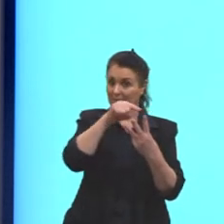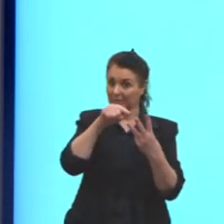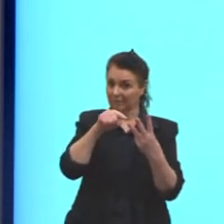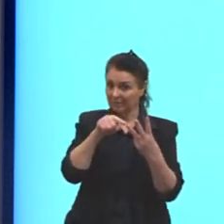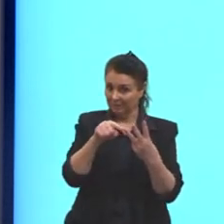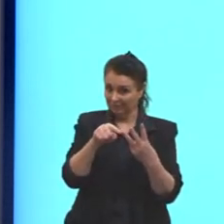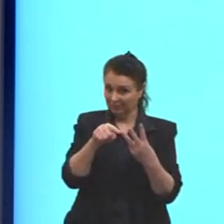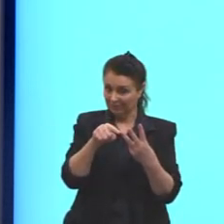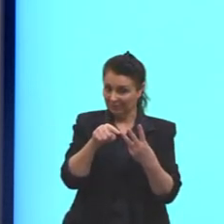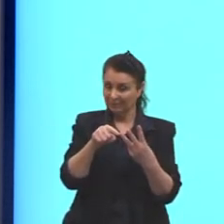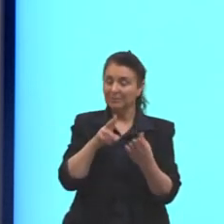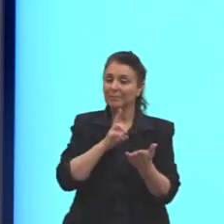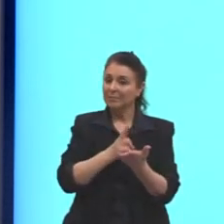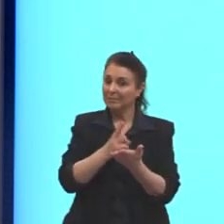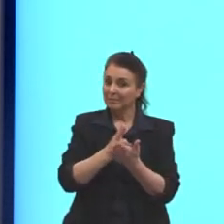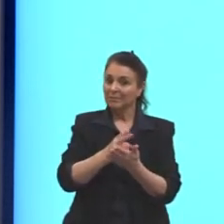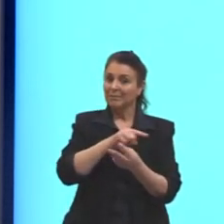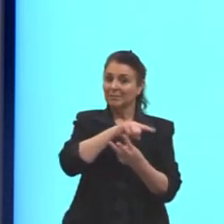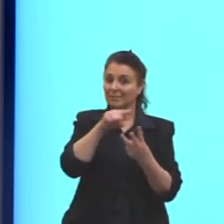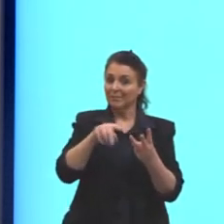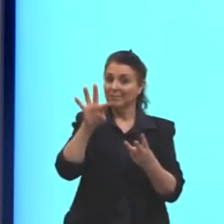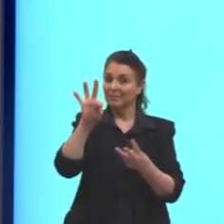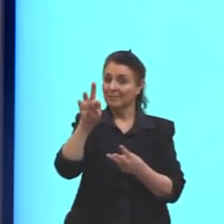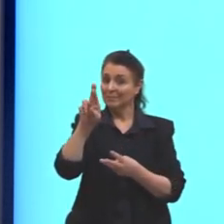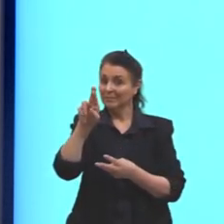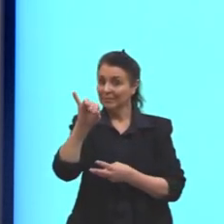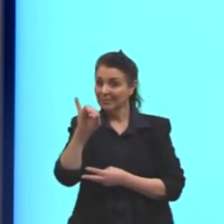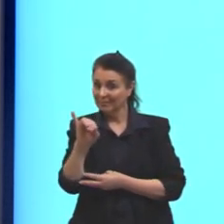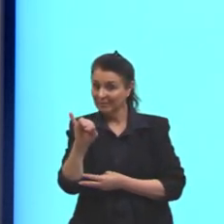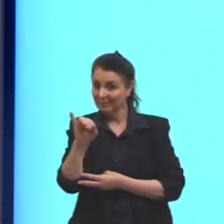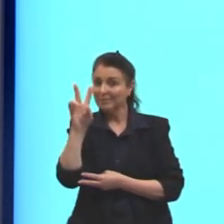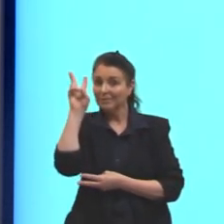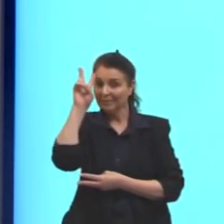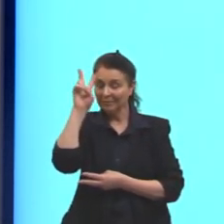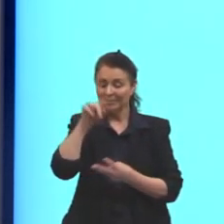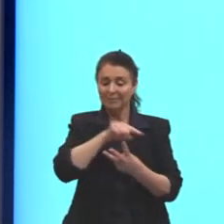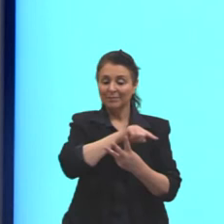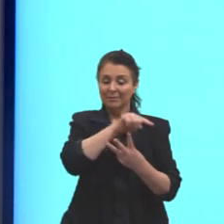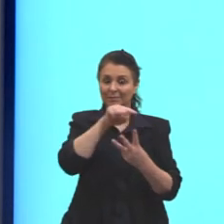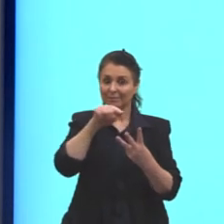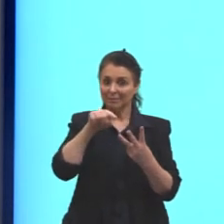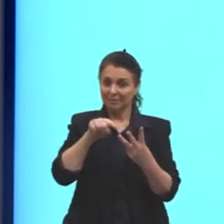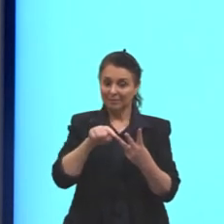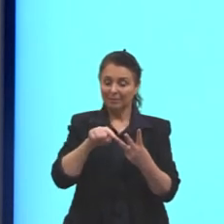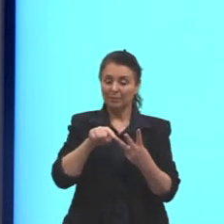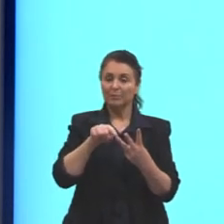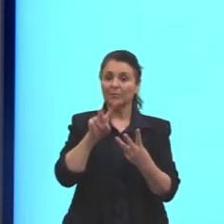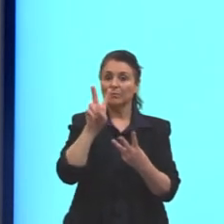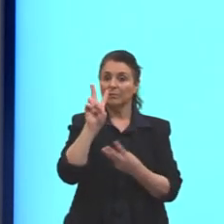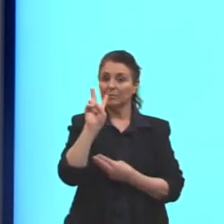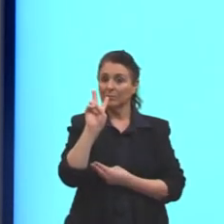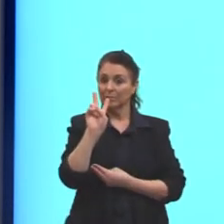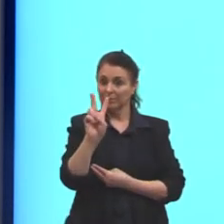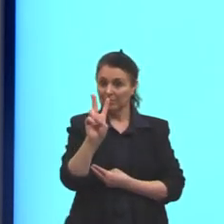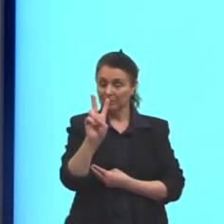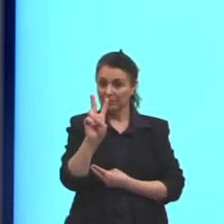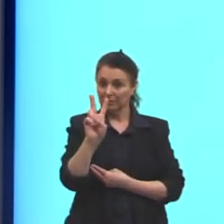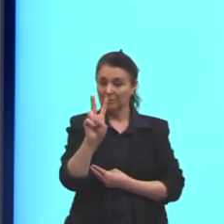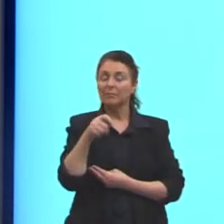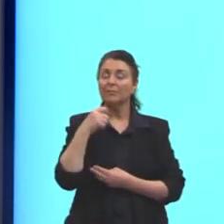sempre serão 3 porque é um trinômio desses três termos aqui dois deles